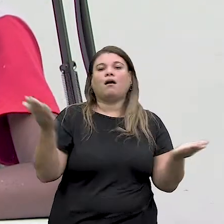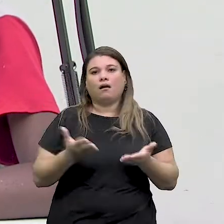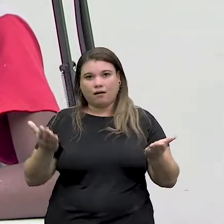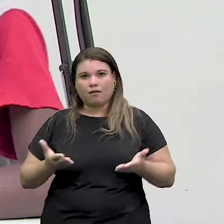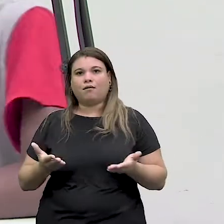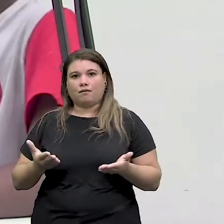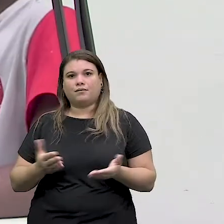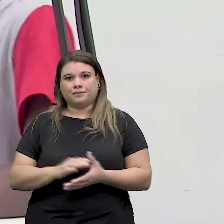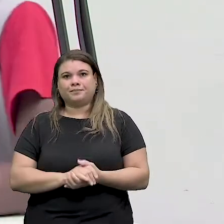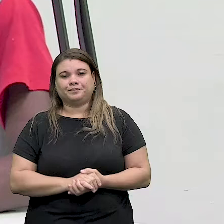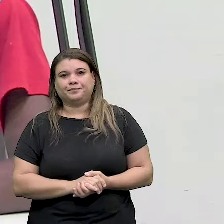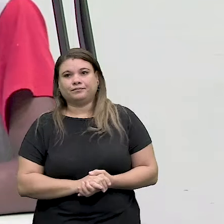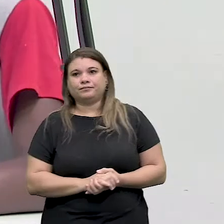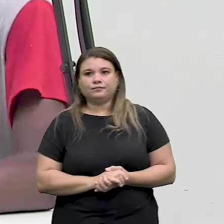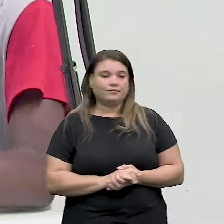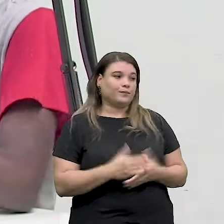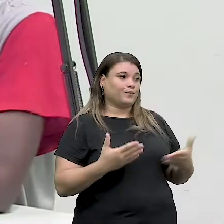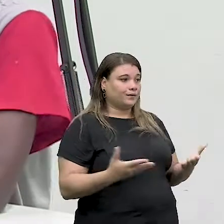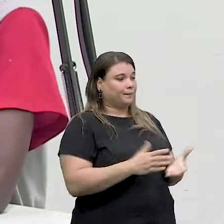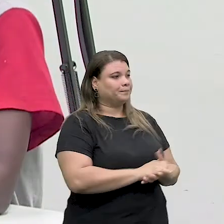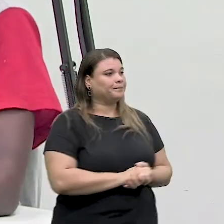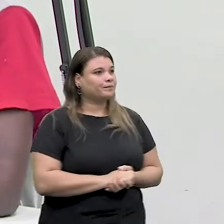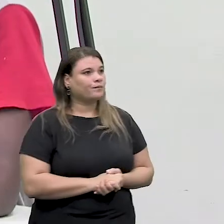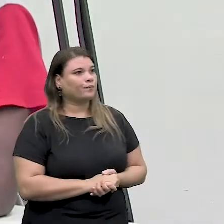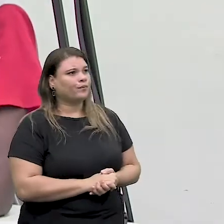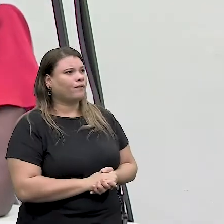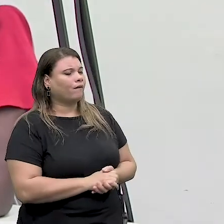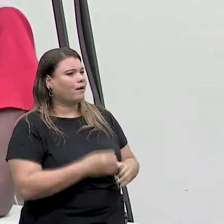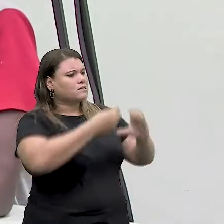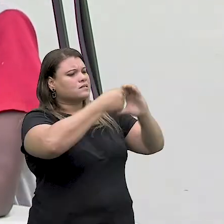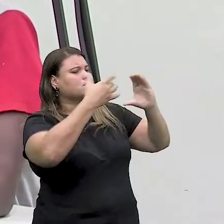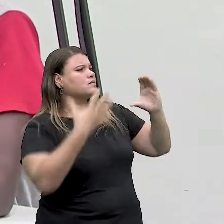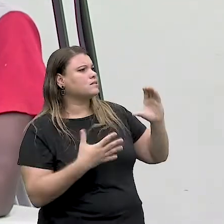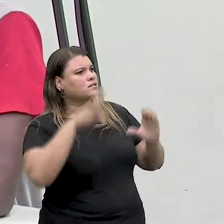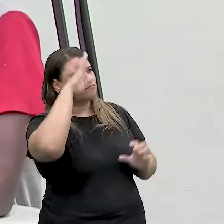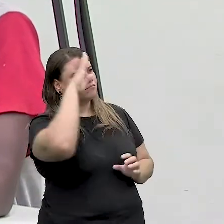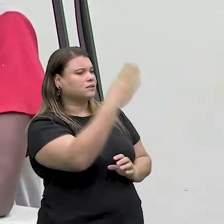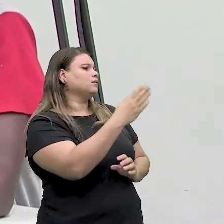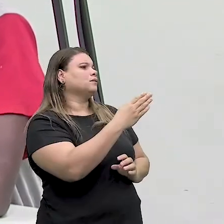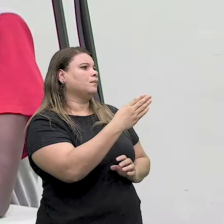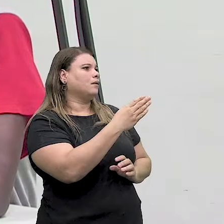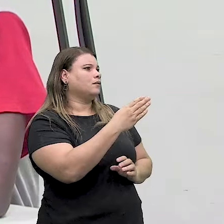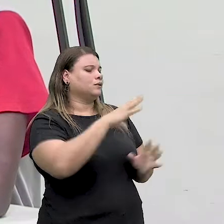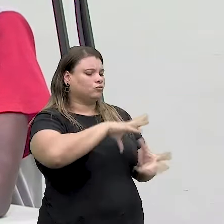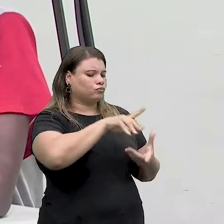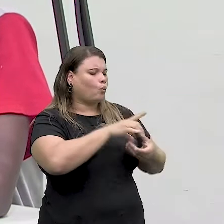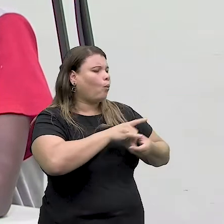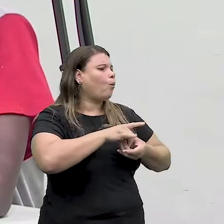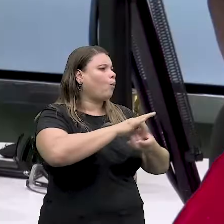né, Rian? E quais seriam as principais características da globalização?